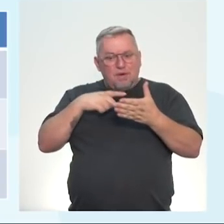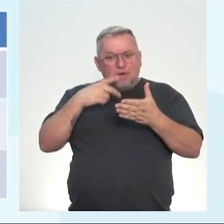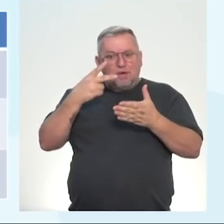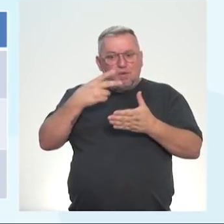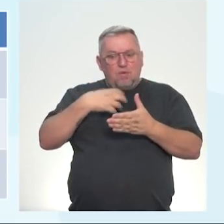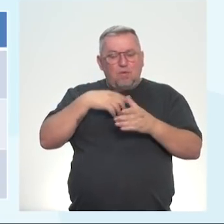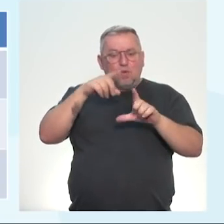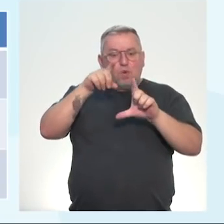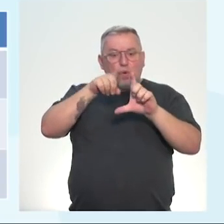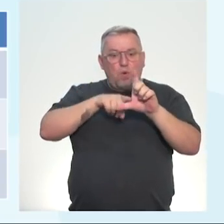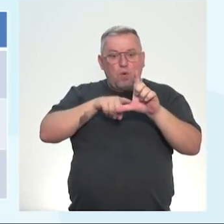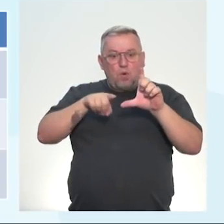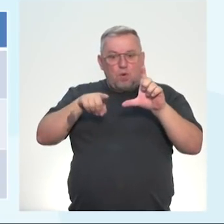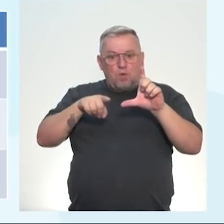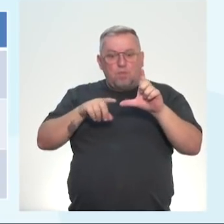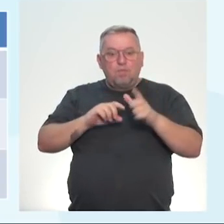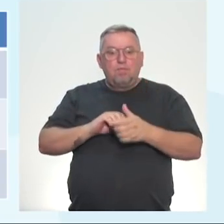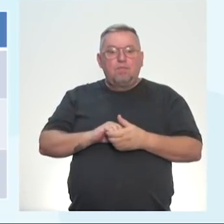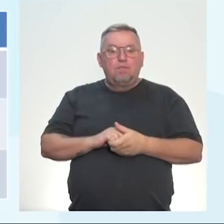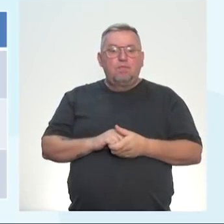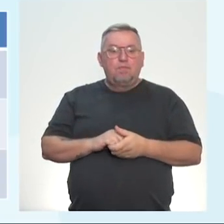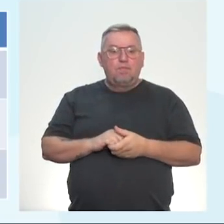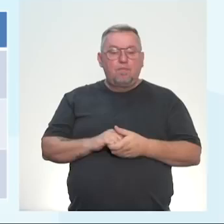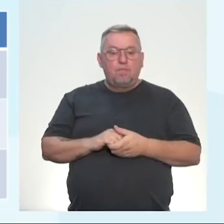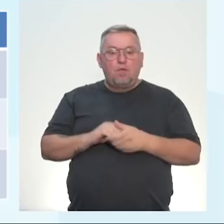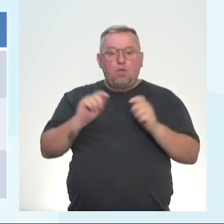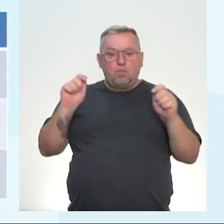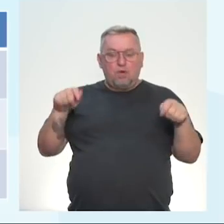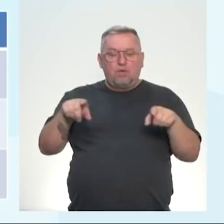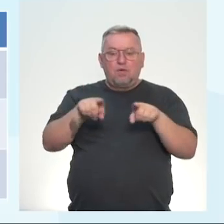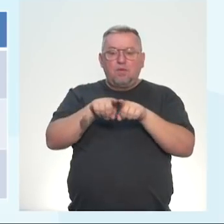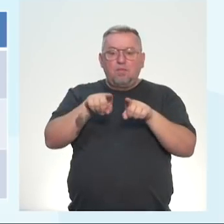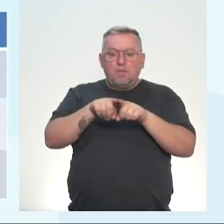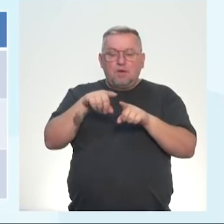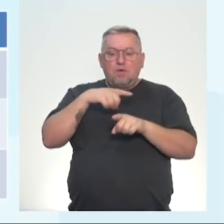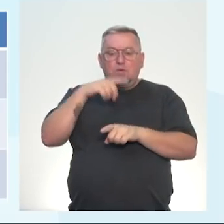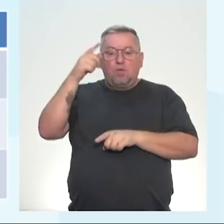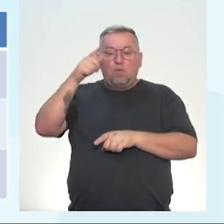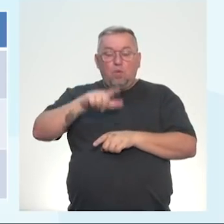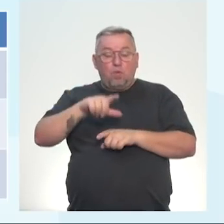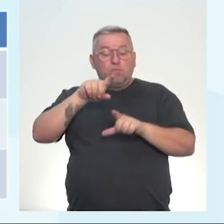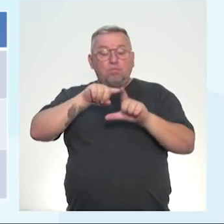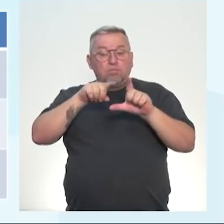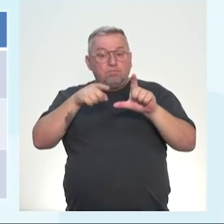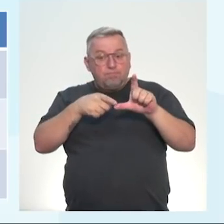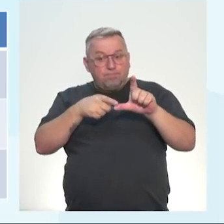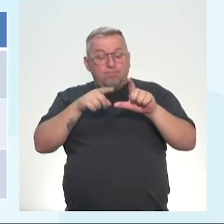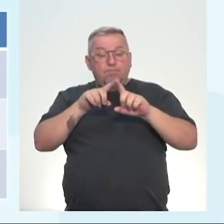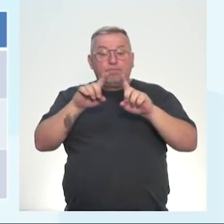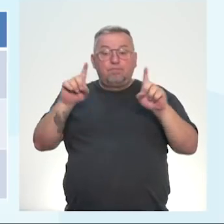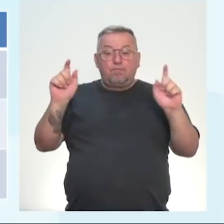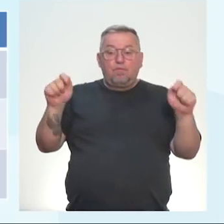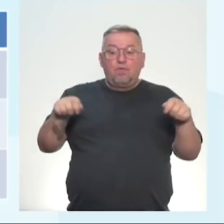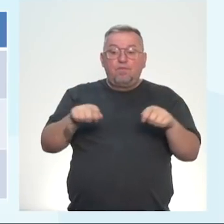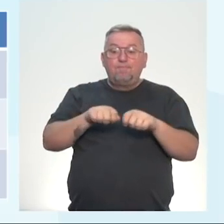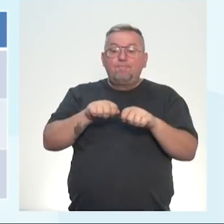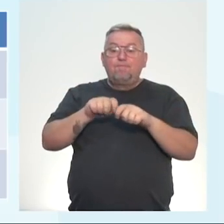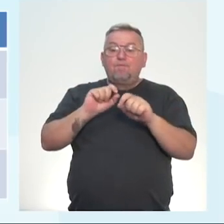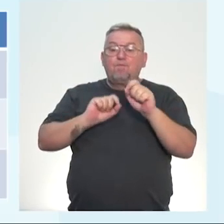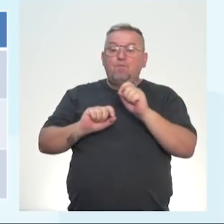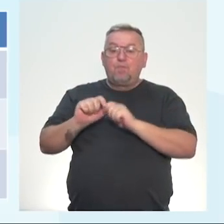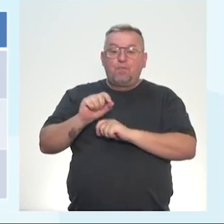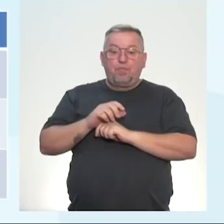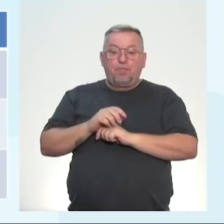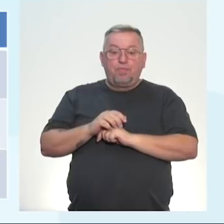2 ângulos retos, não necessariamente, Não né? necessariamente. Pode ter um trapézio aí com outros ângulos. Mas você também poderia ter escrito o seguinte,